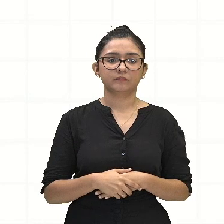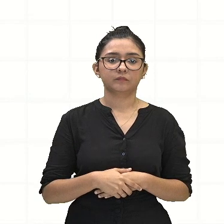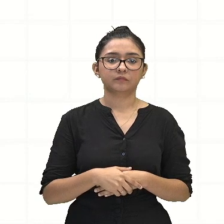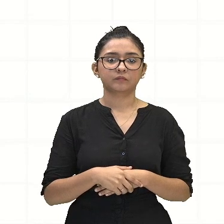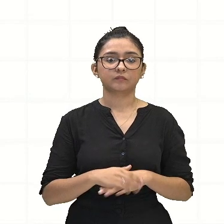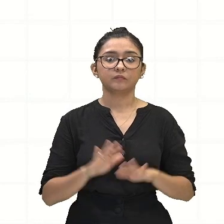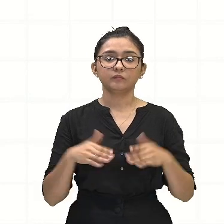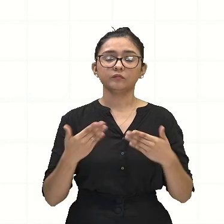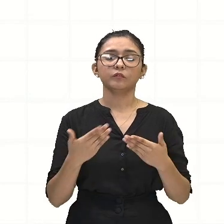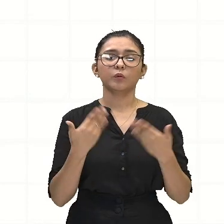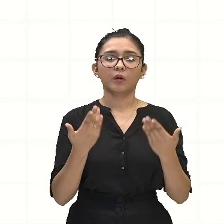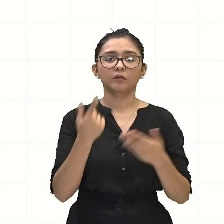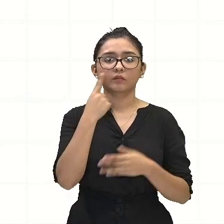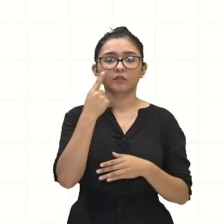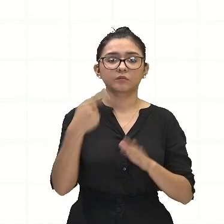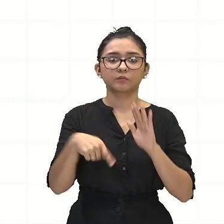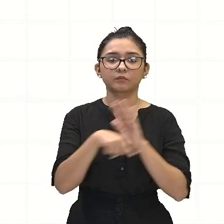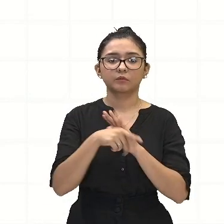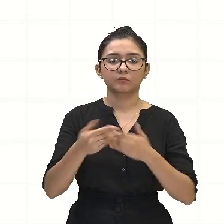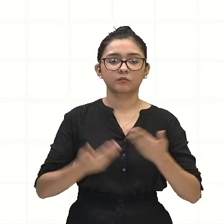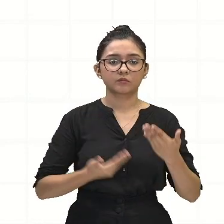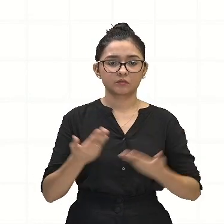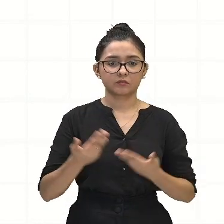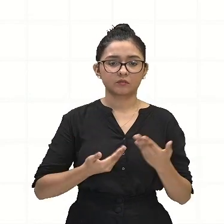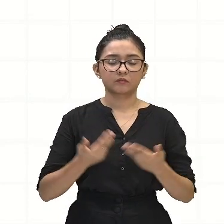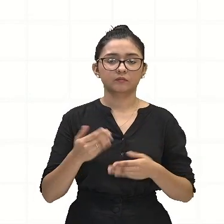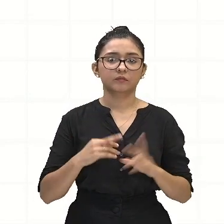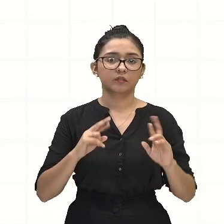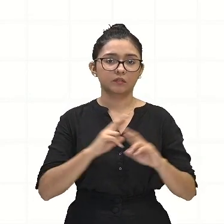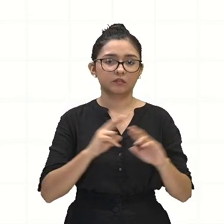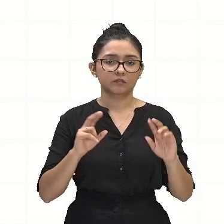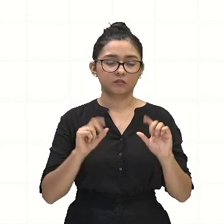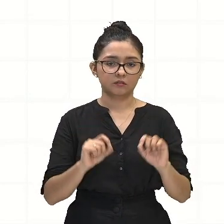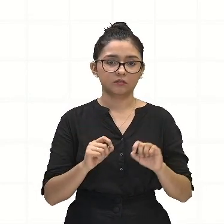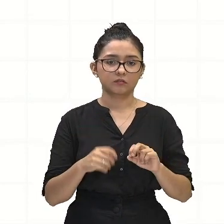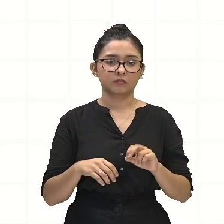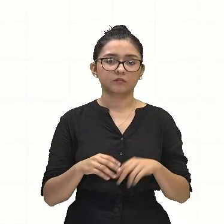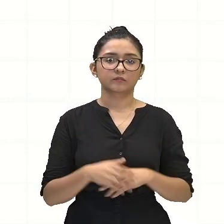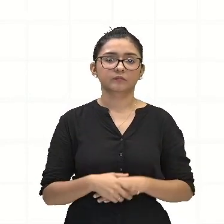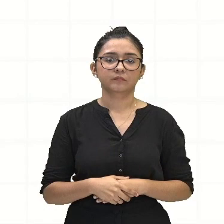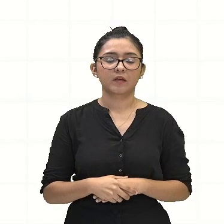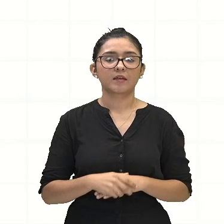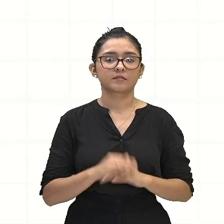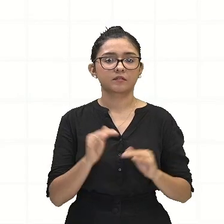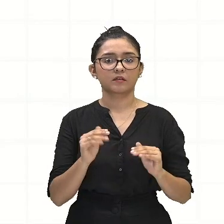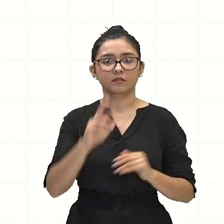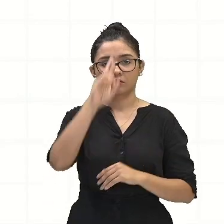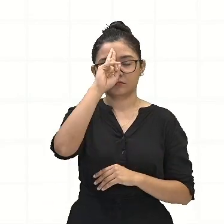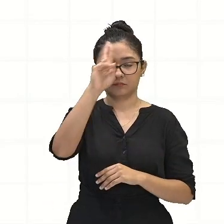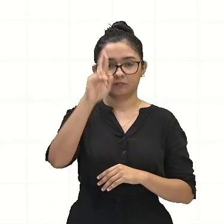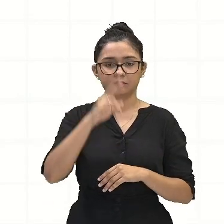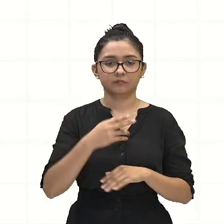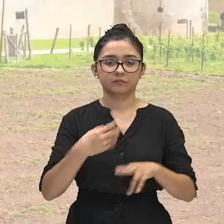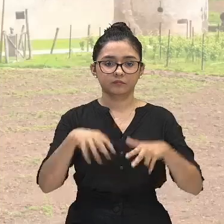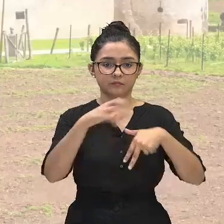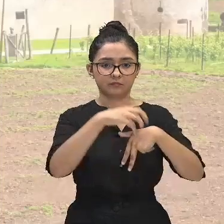Qual era o interesse dos servos em relação a essa autoridade do rei?